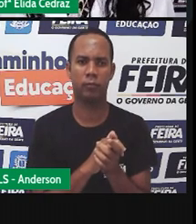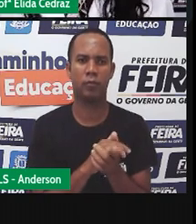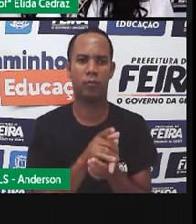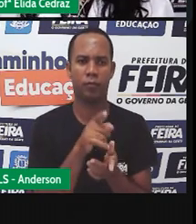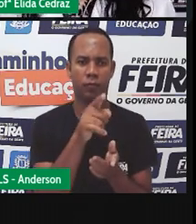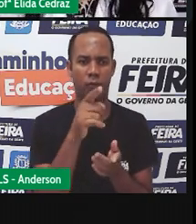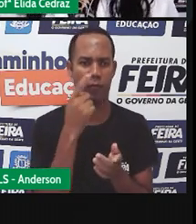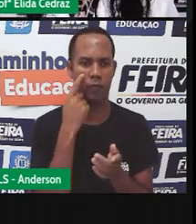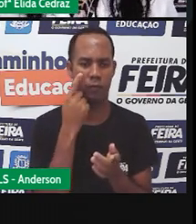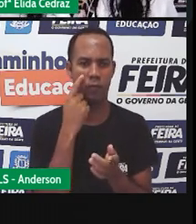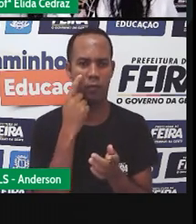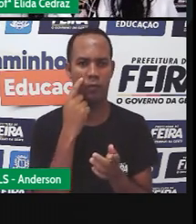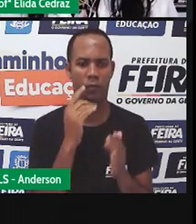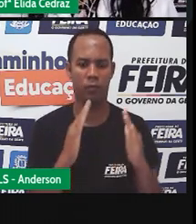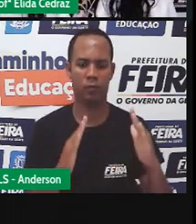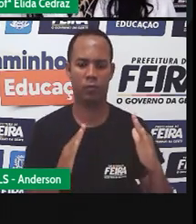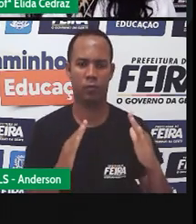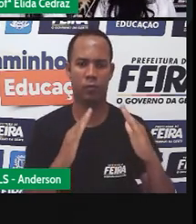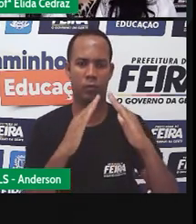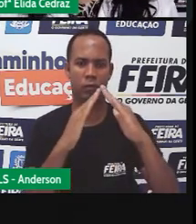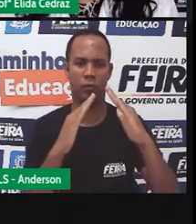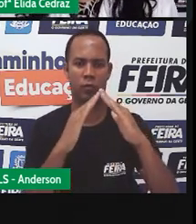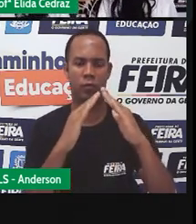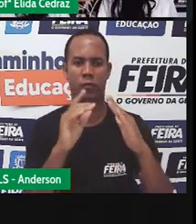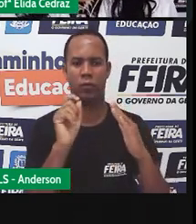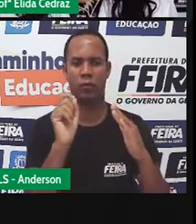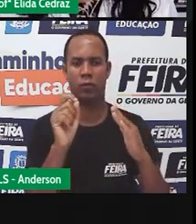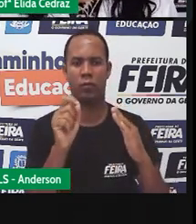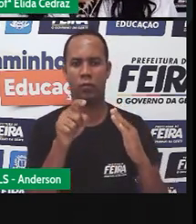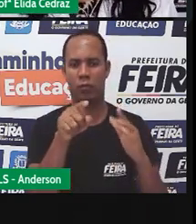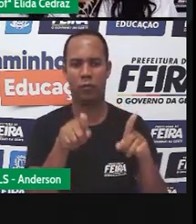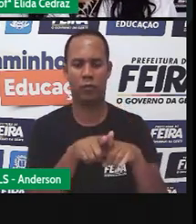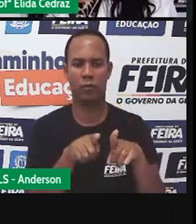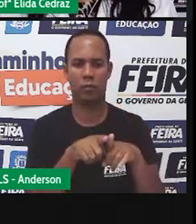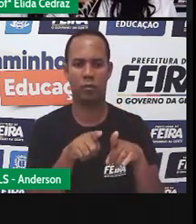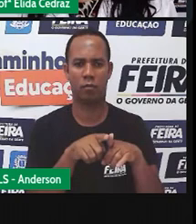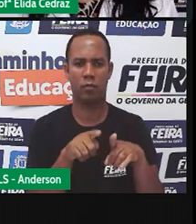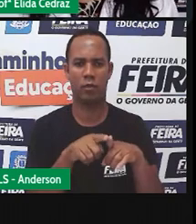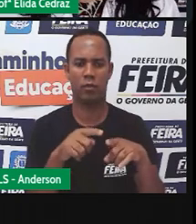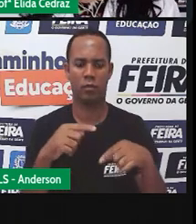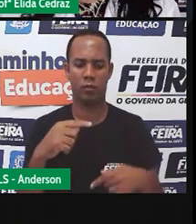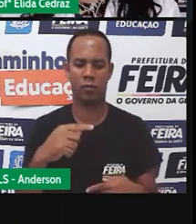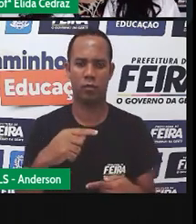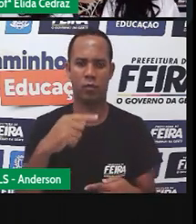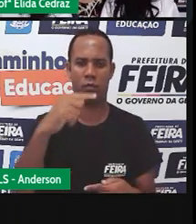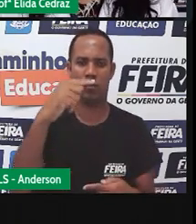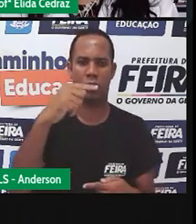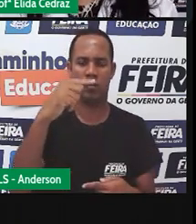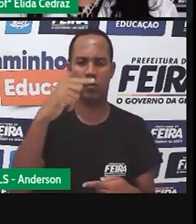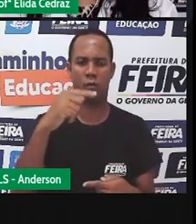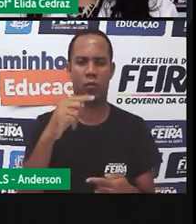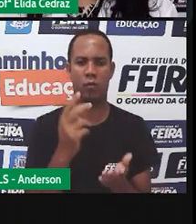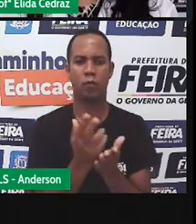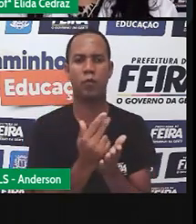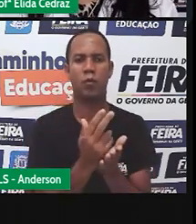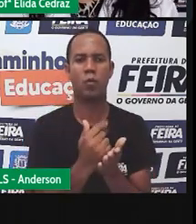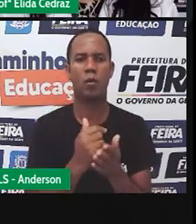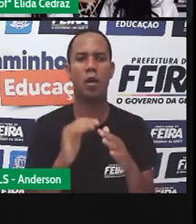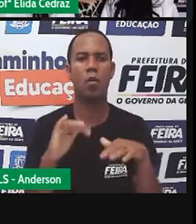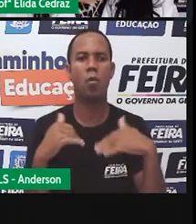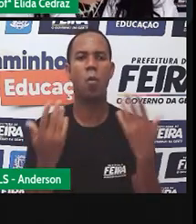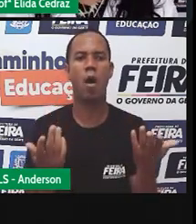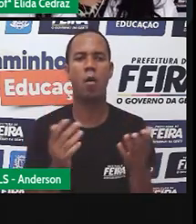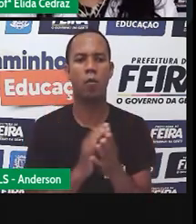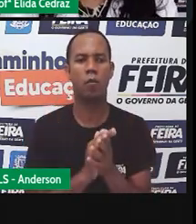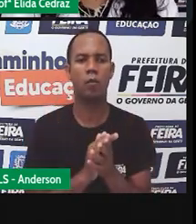Aqui a Pró trouxe uma pirâmide e um cone de trânsito. Qual é a figura geométrica